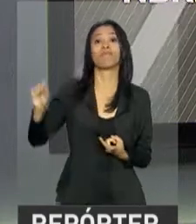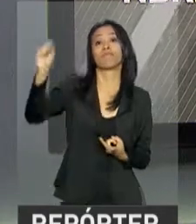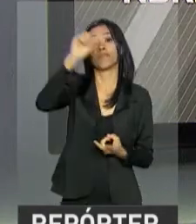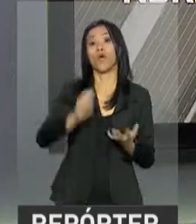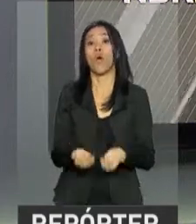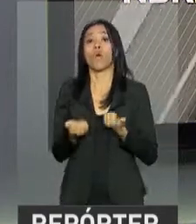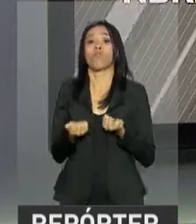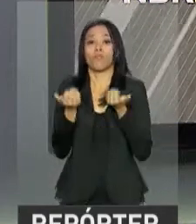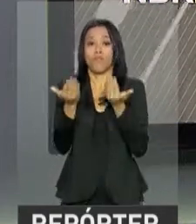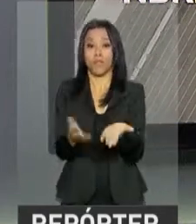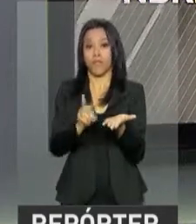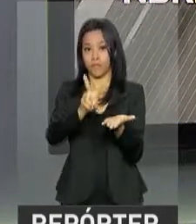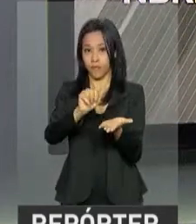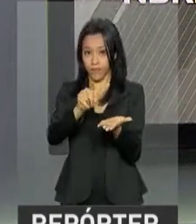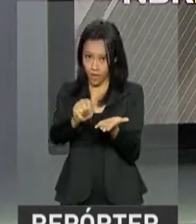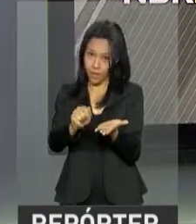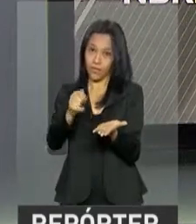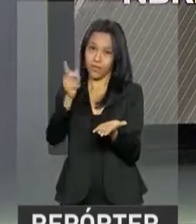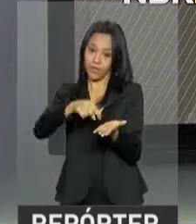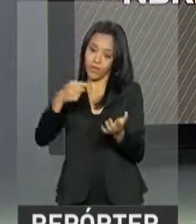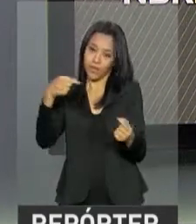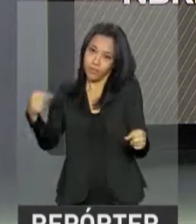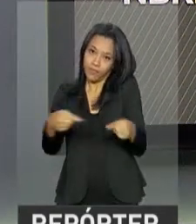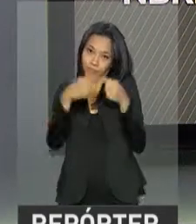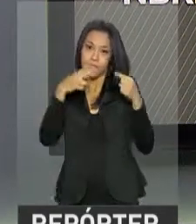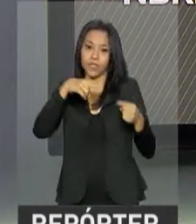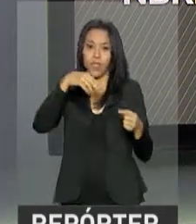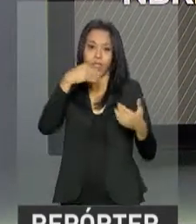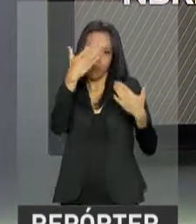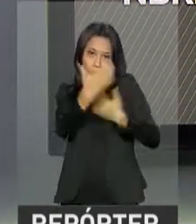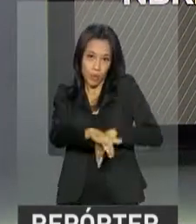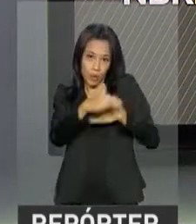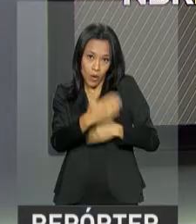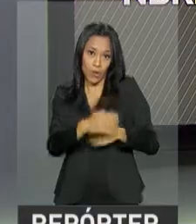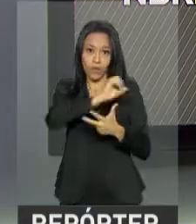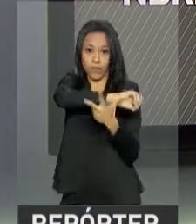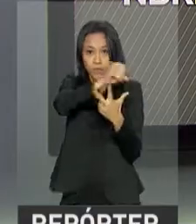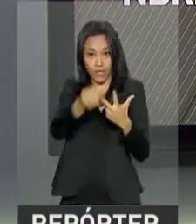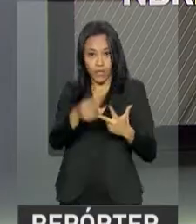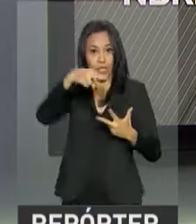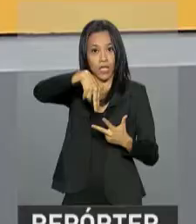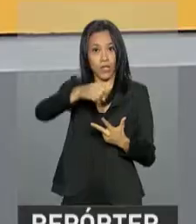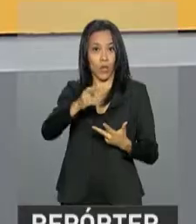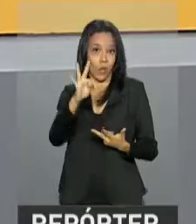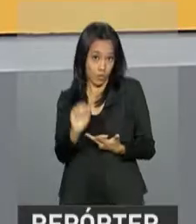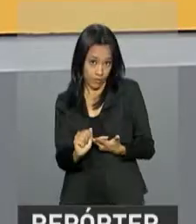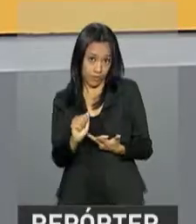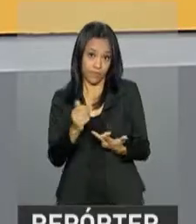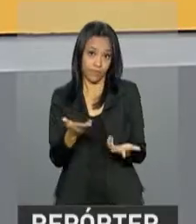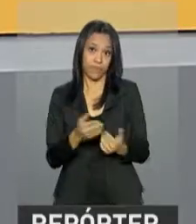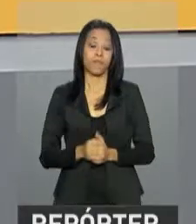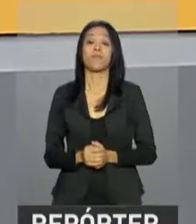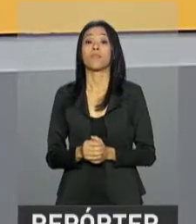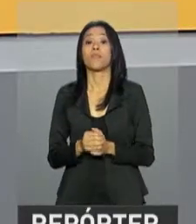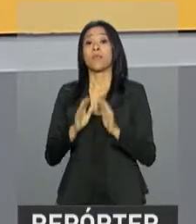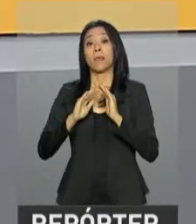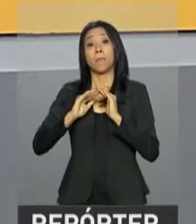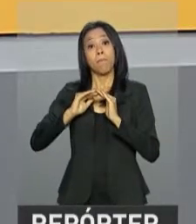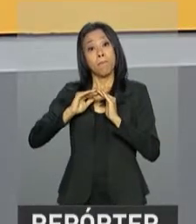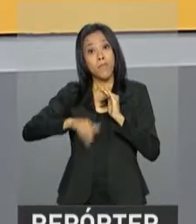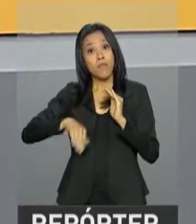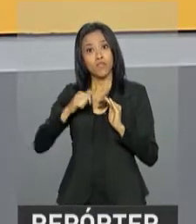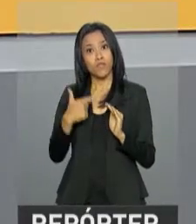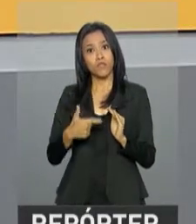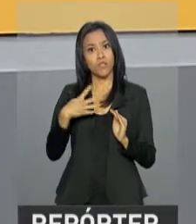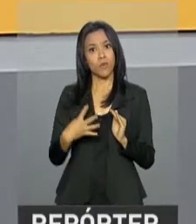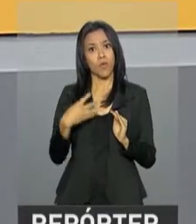vagas aos estudantes com base nas notas obtidas no exame nacional do ensino médio em menos de 24 horas da